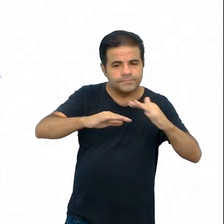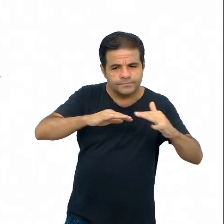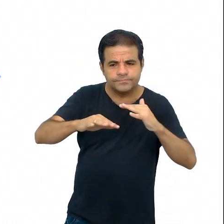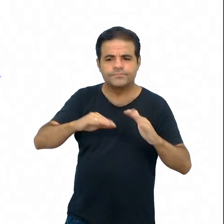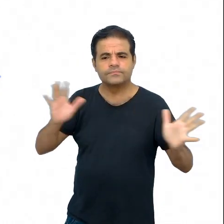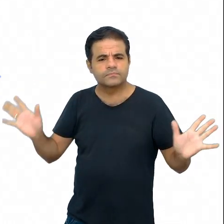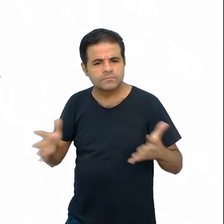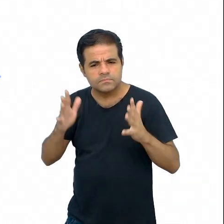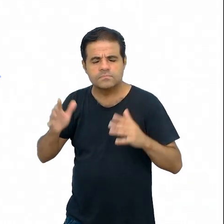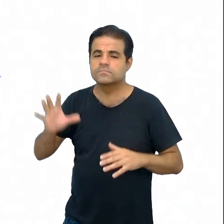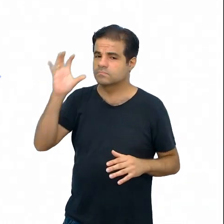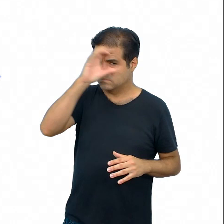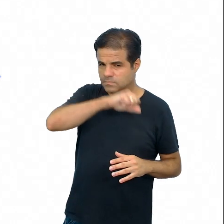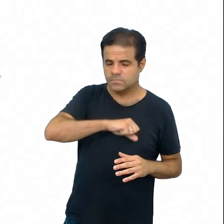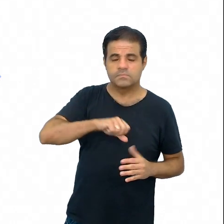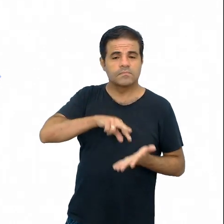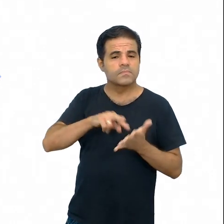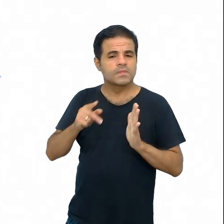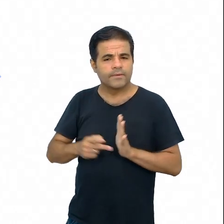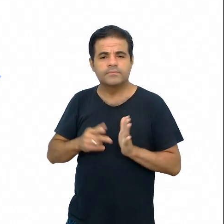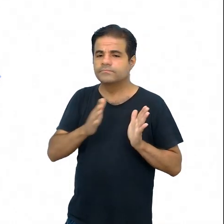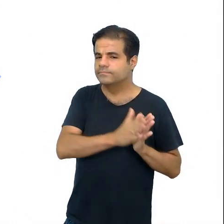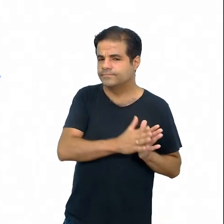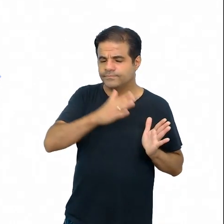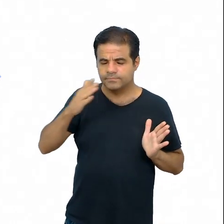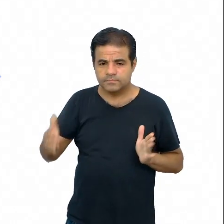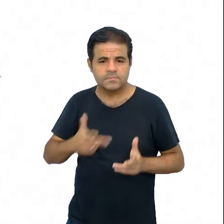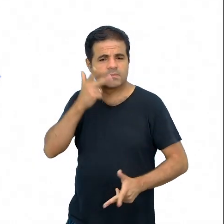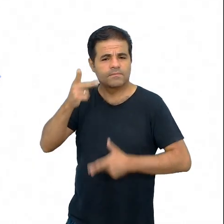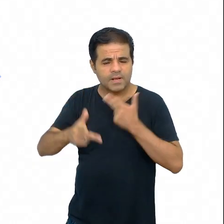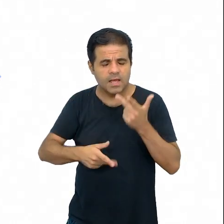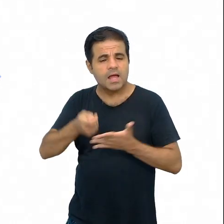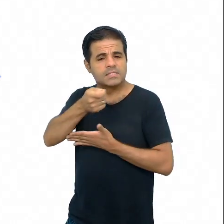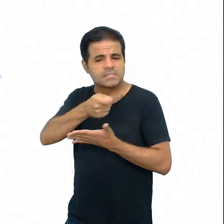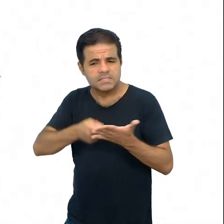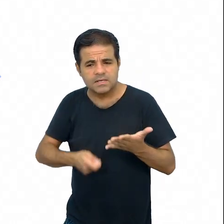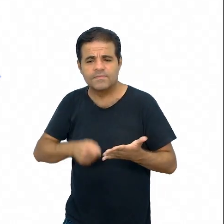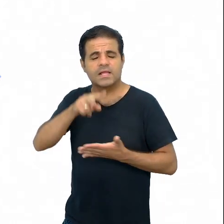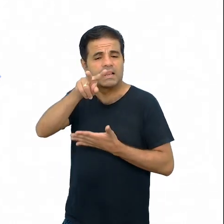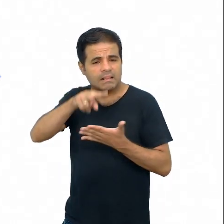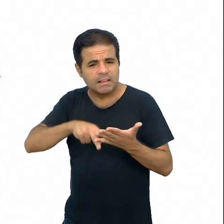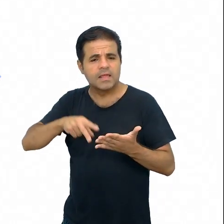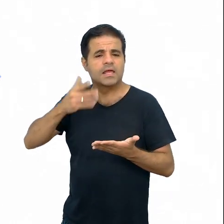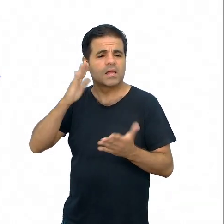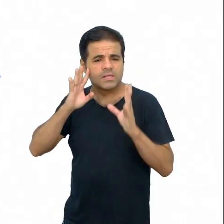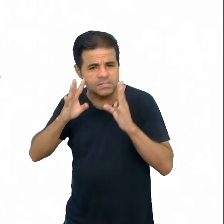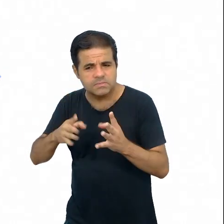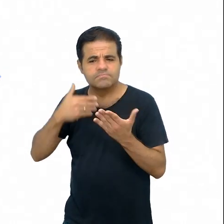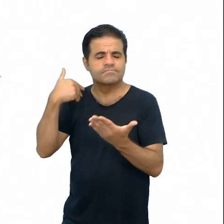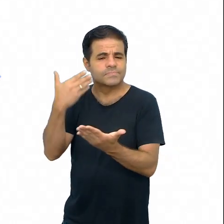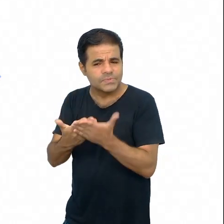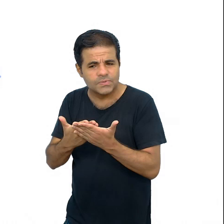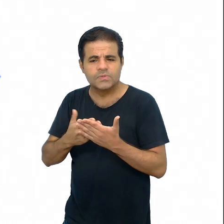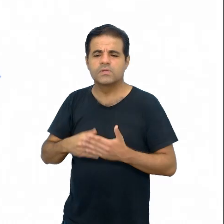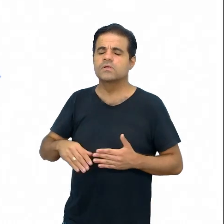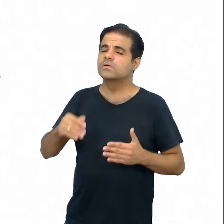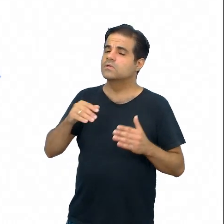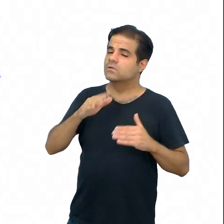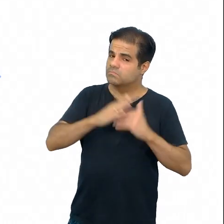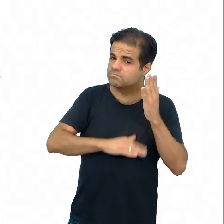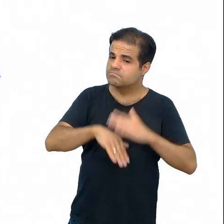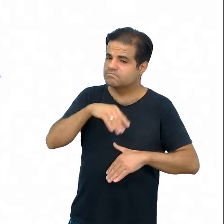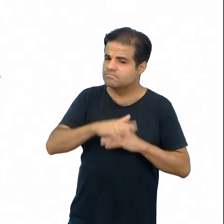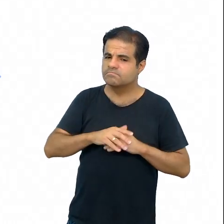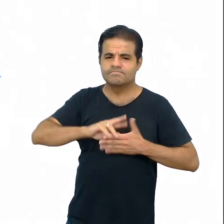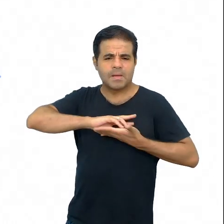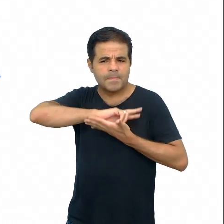né? Promove aprendizagens significativas. Então, falar, escrever, ler, escutar são ações concretizadas